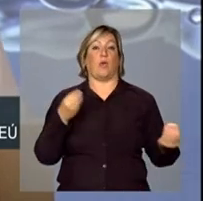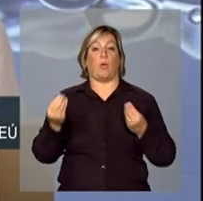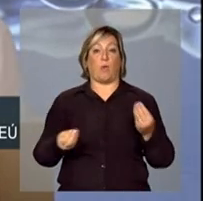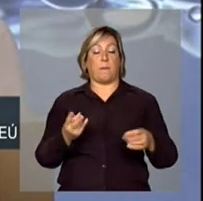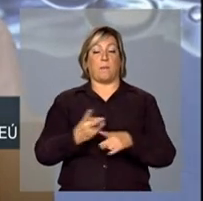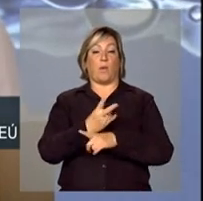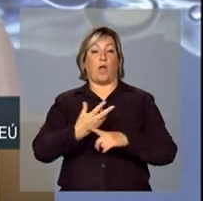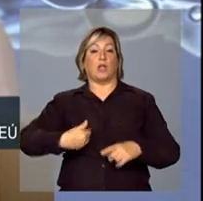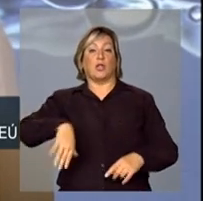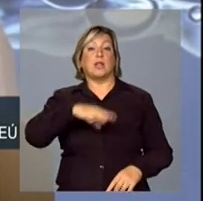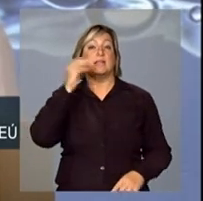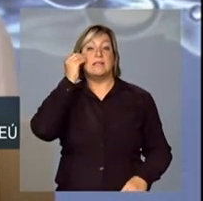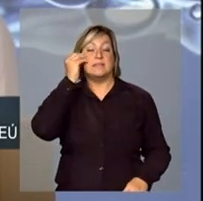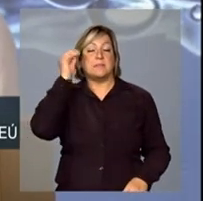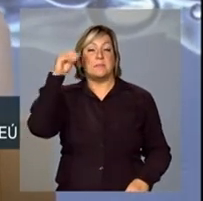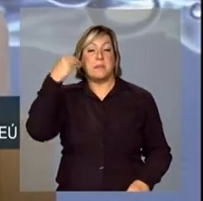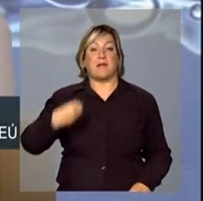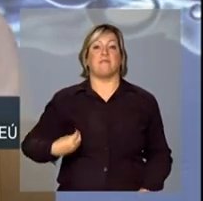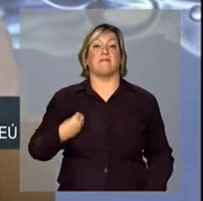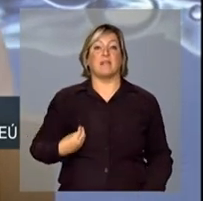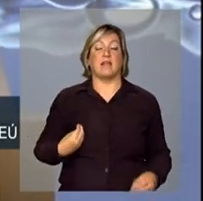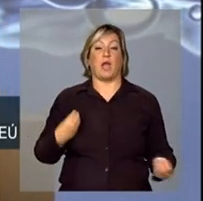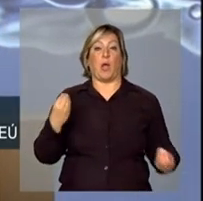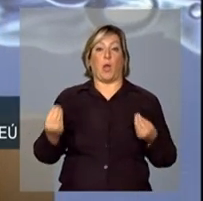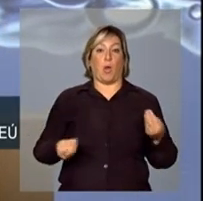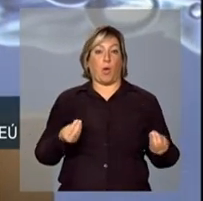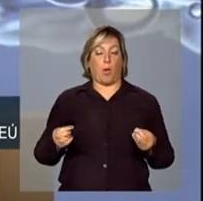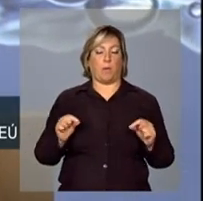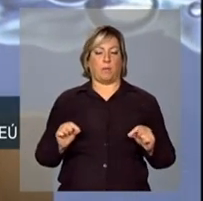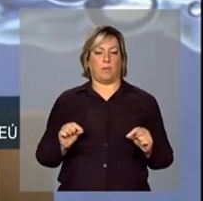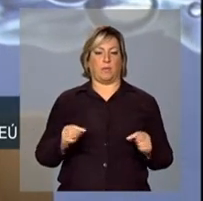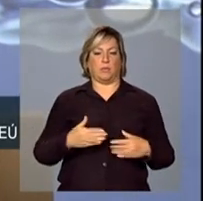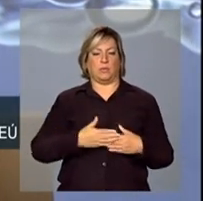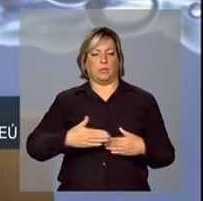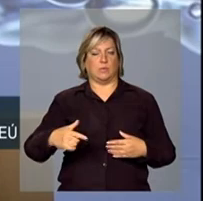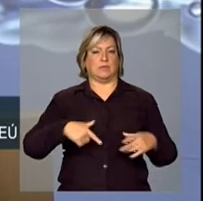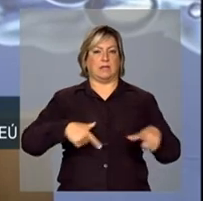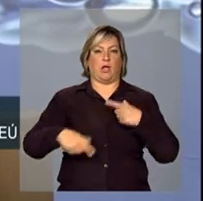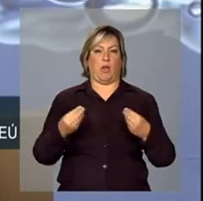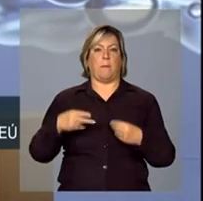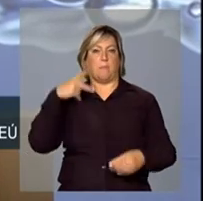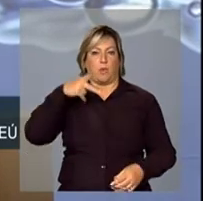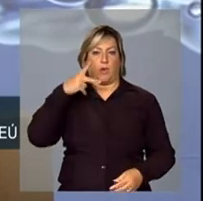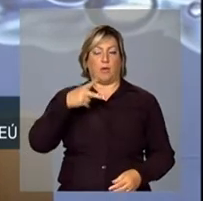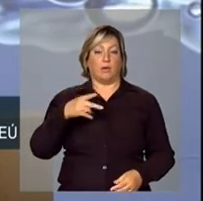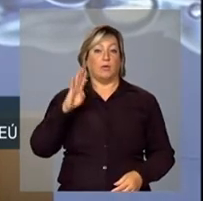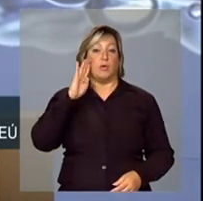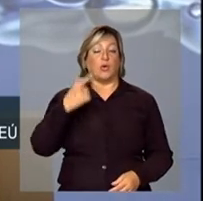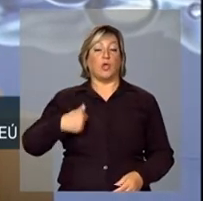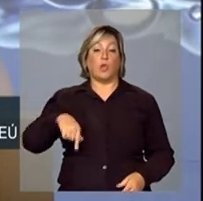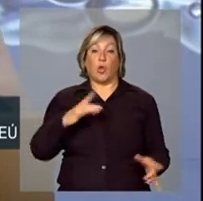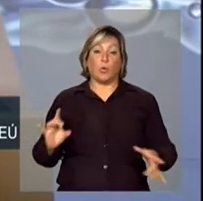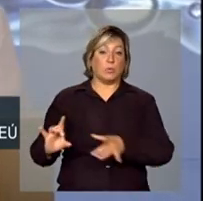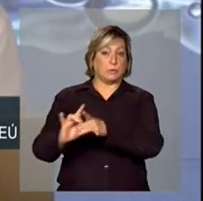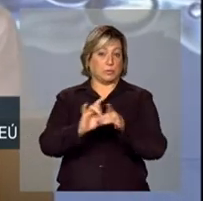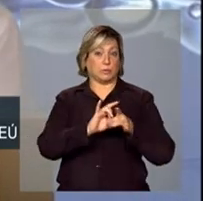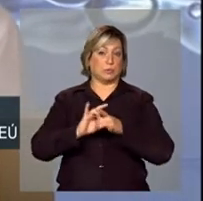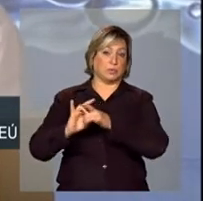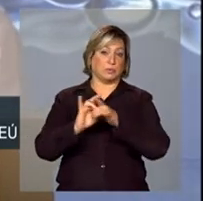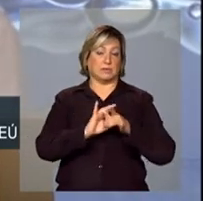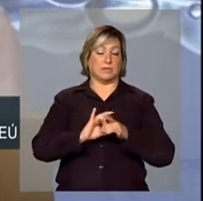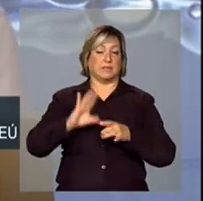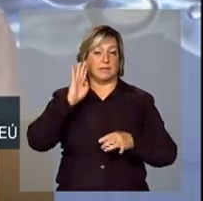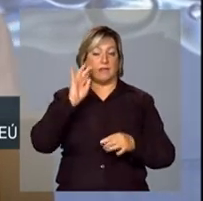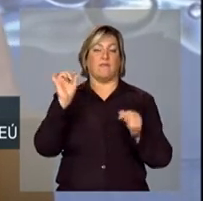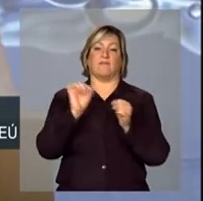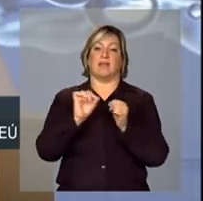nossa experiência de vida e de formação política, os pontos que devem nos unir para construir a